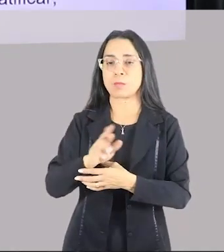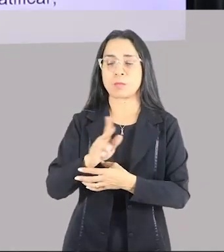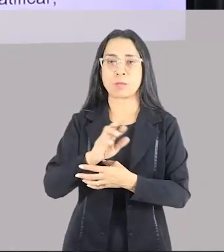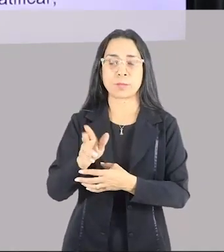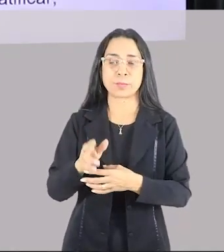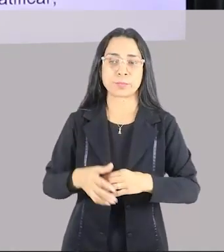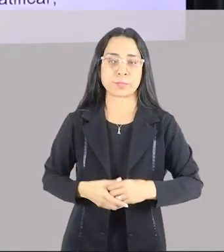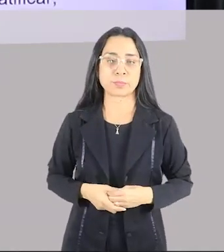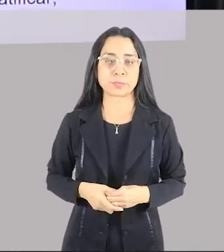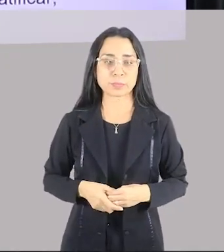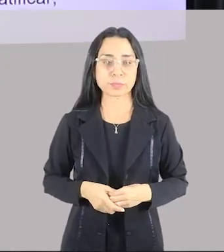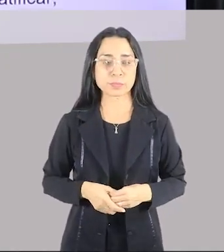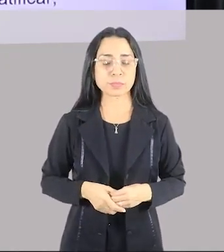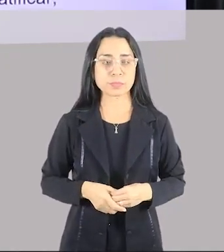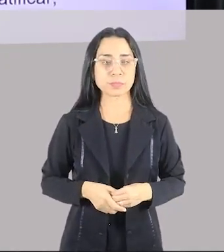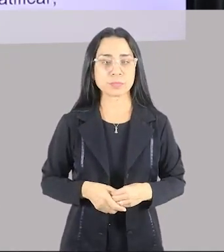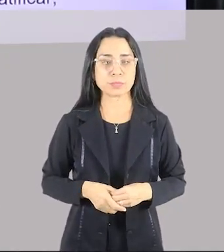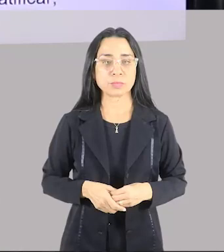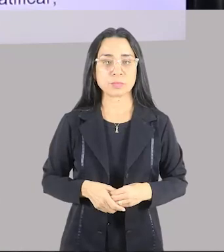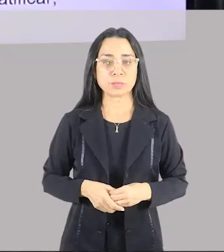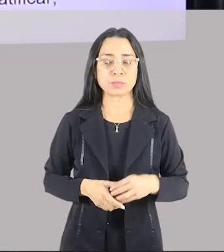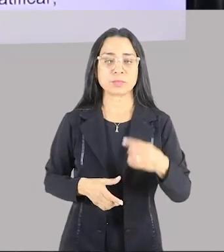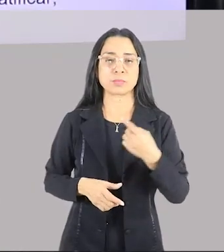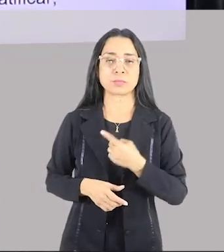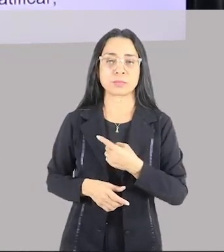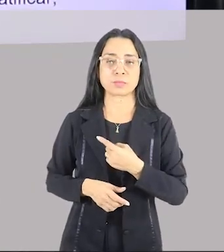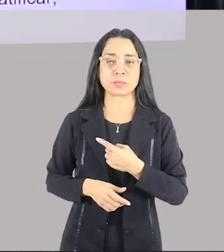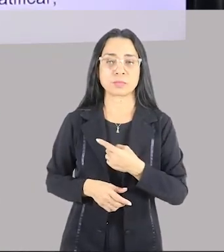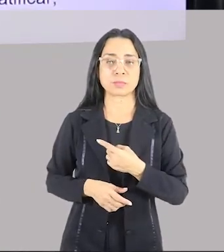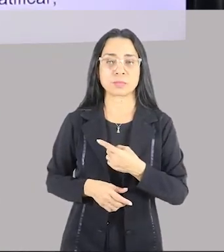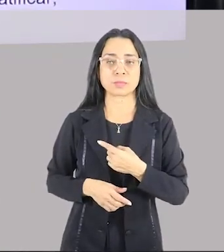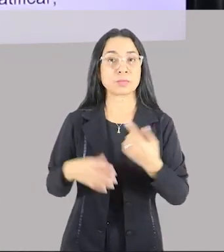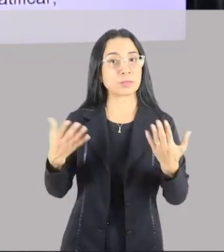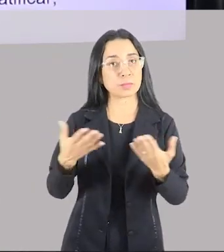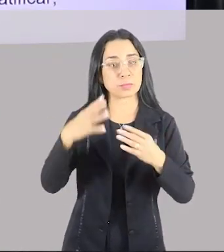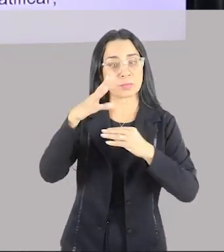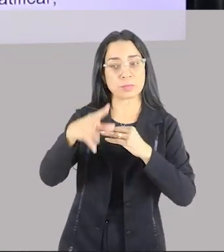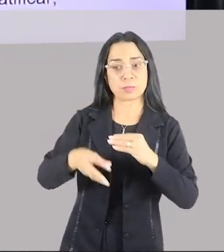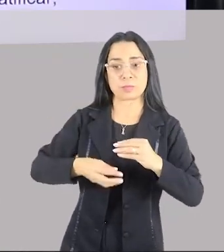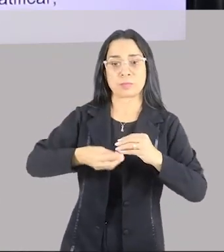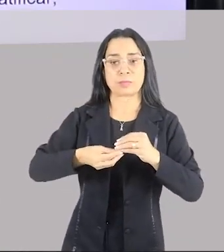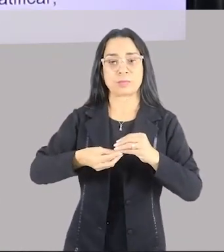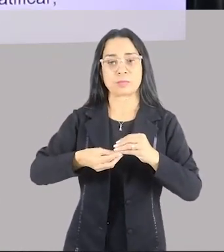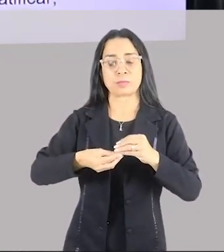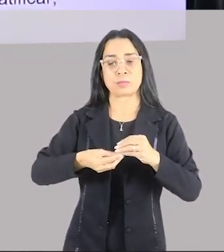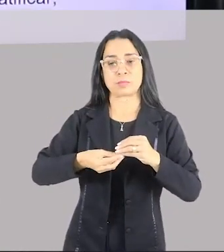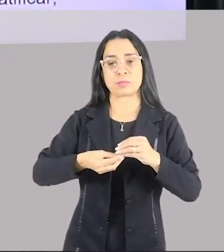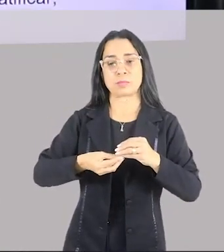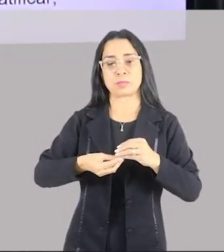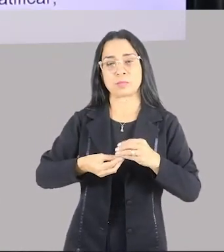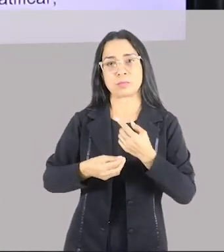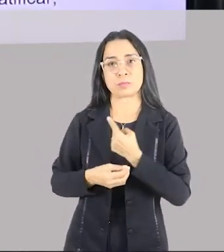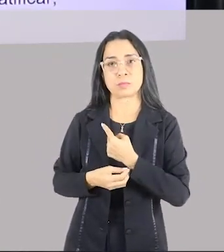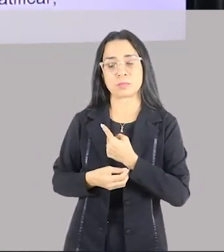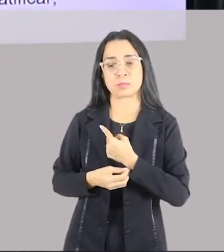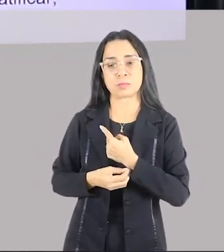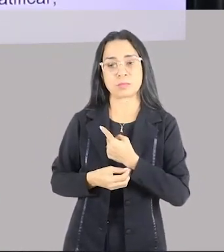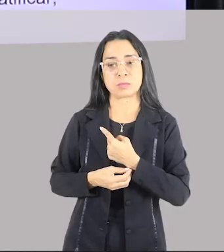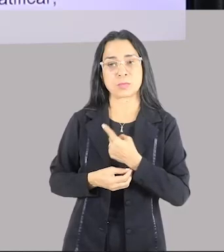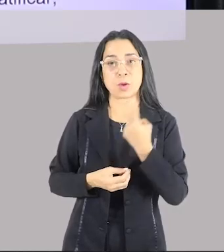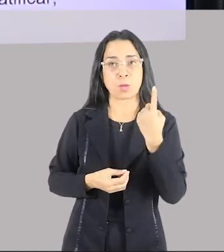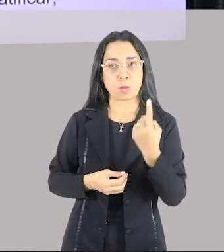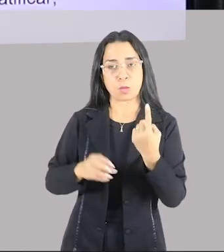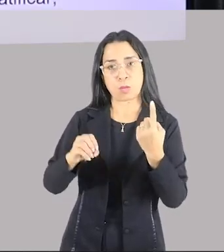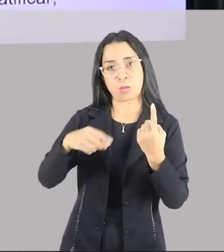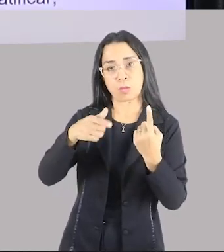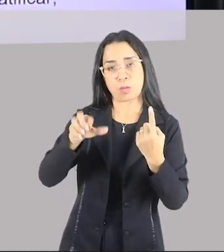personalidades diferentes. Tenho o simples, tenho o complexo e tenho o composto. O composto, apenas um órgão